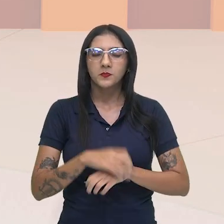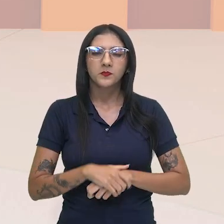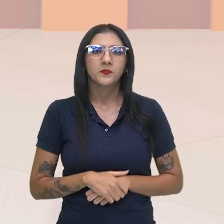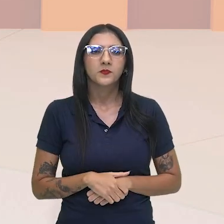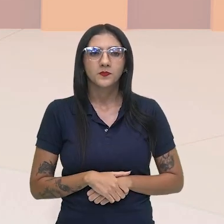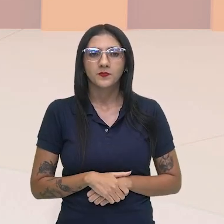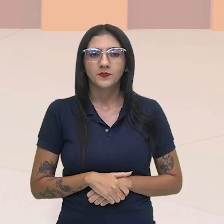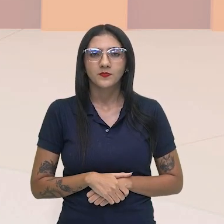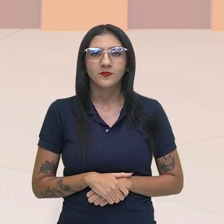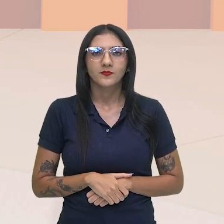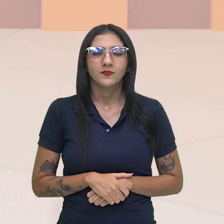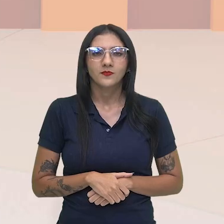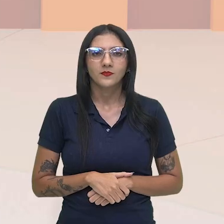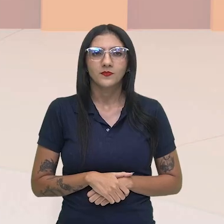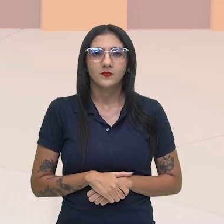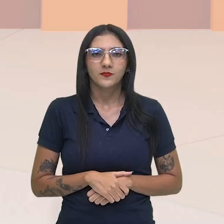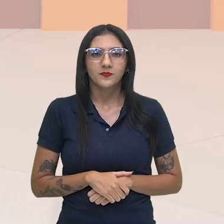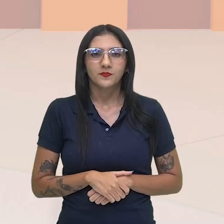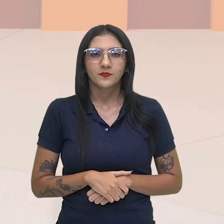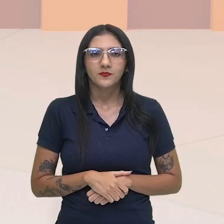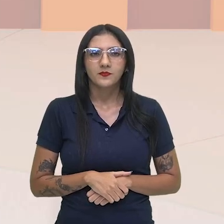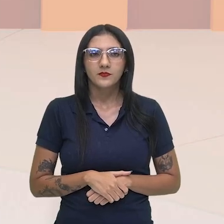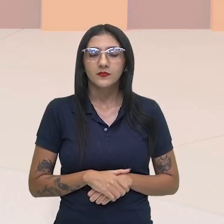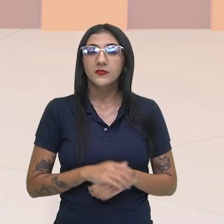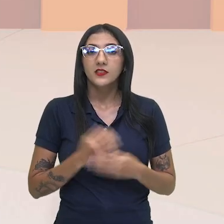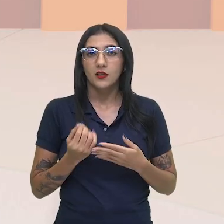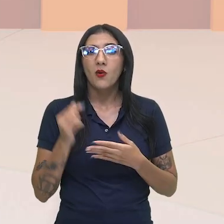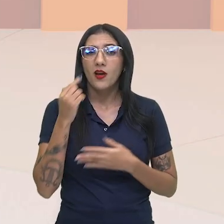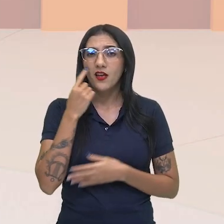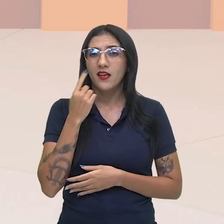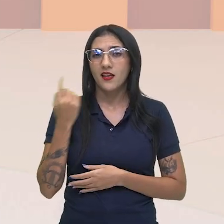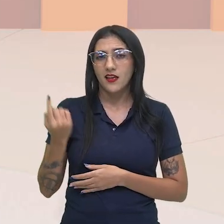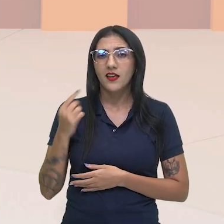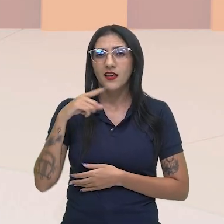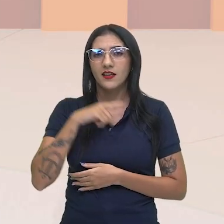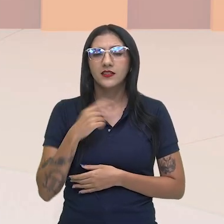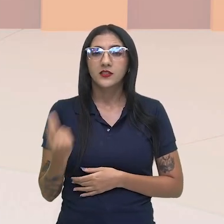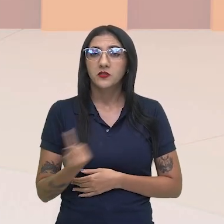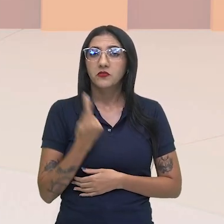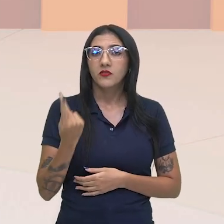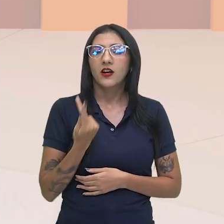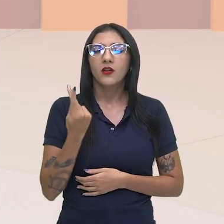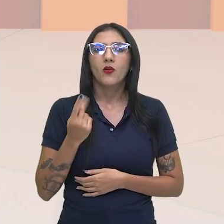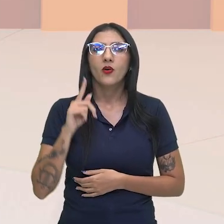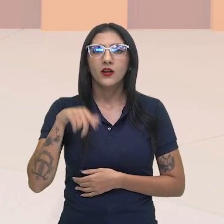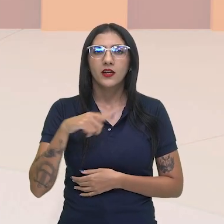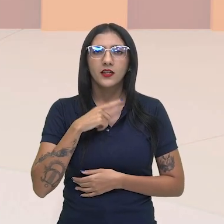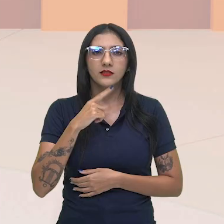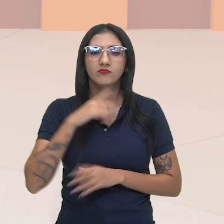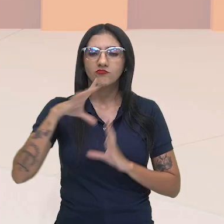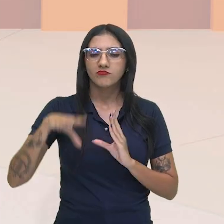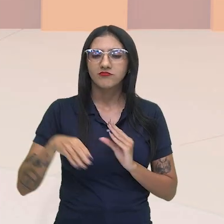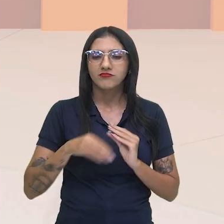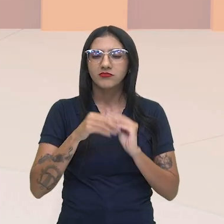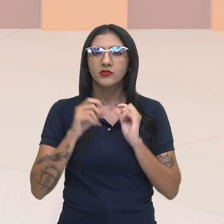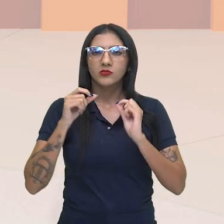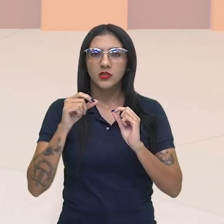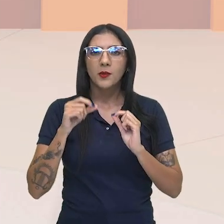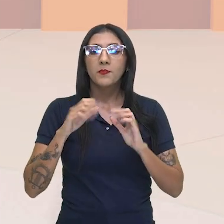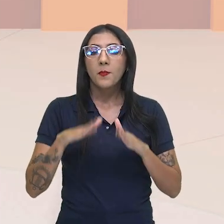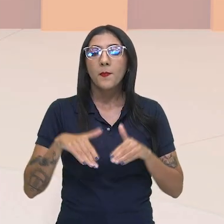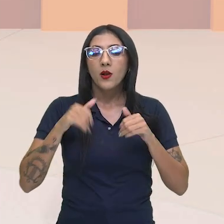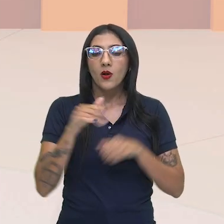gente, olha, esses valores todos aí, né, eles criam um ambiente onde